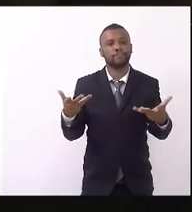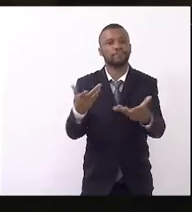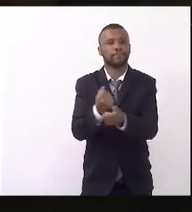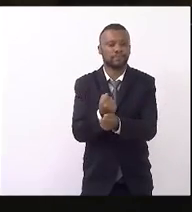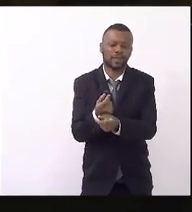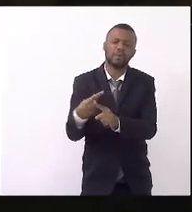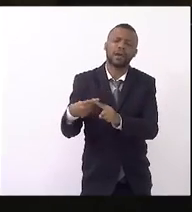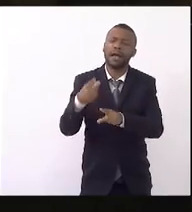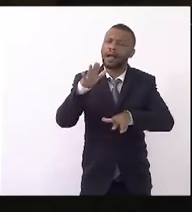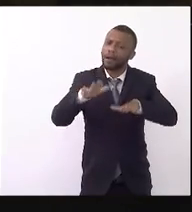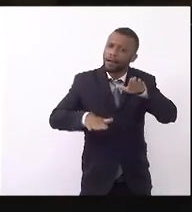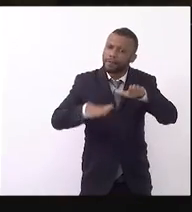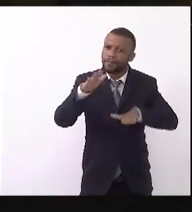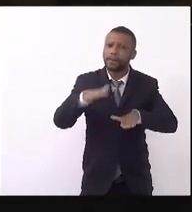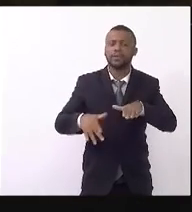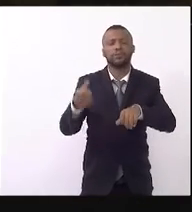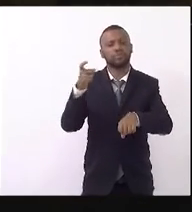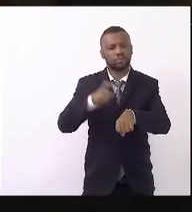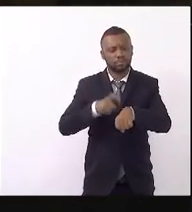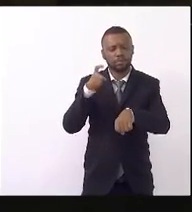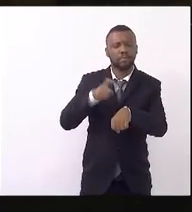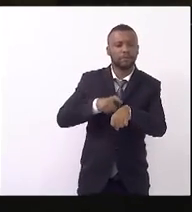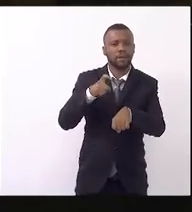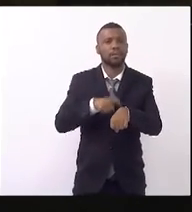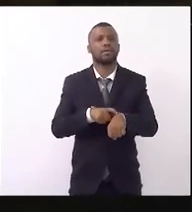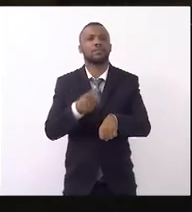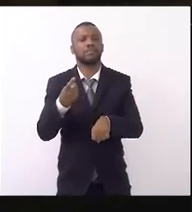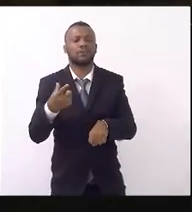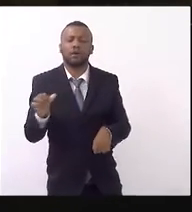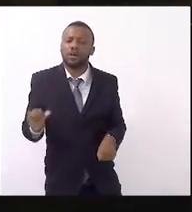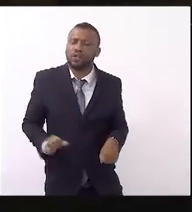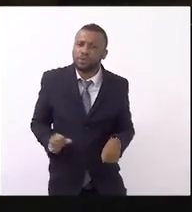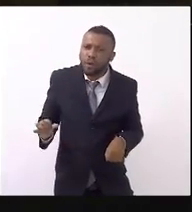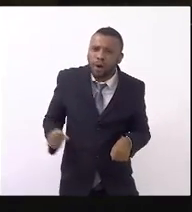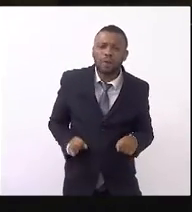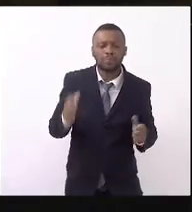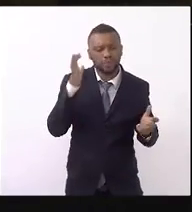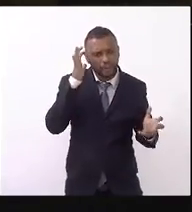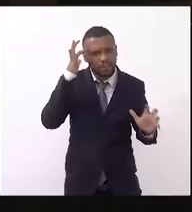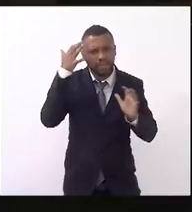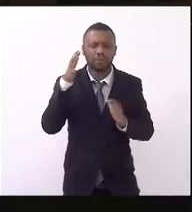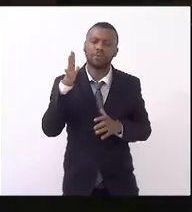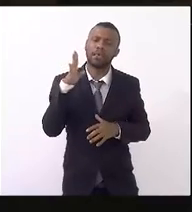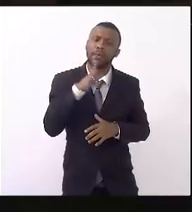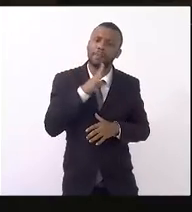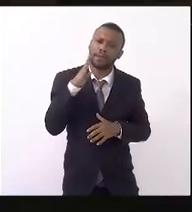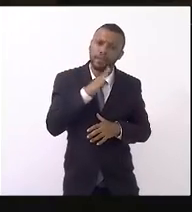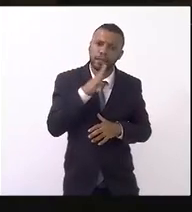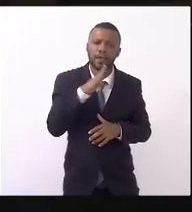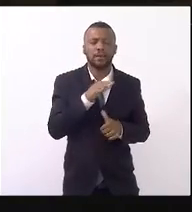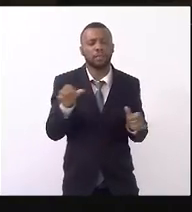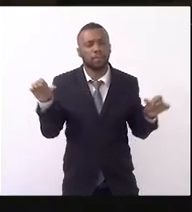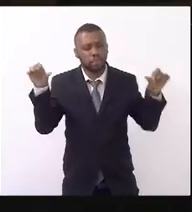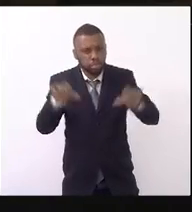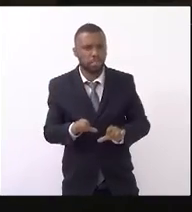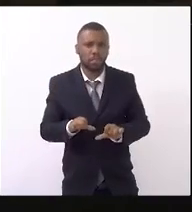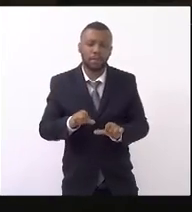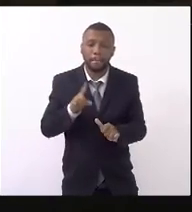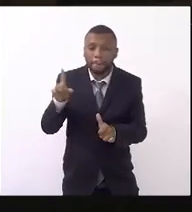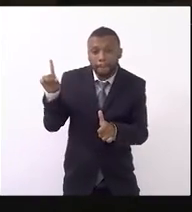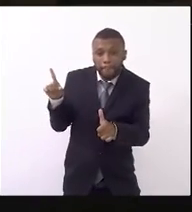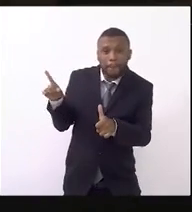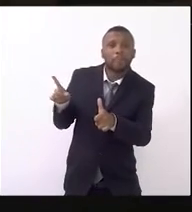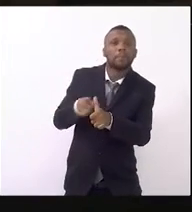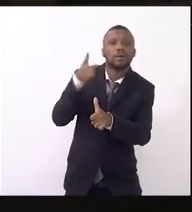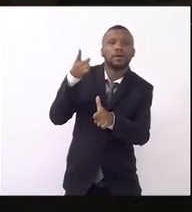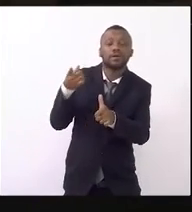das vezes, no momento de dor, numa situação de emergência, de calamidade, quem primeiro chega